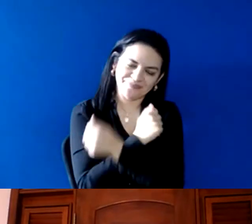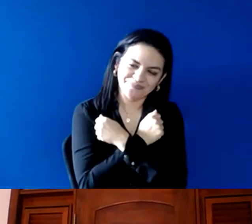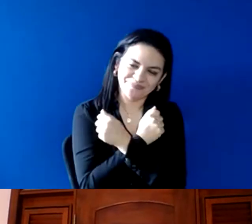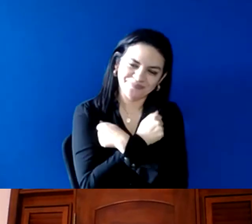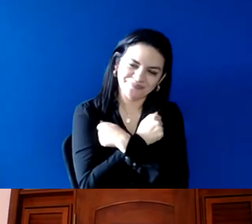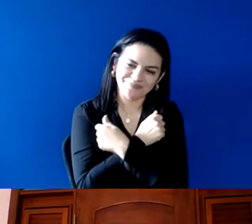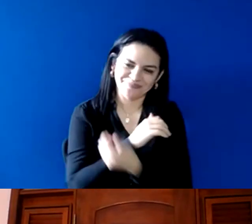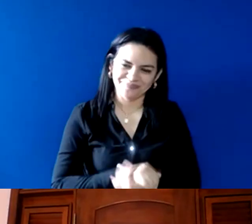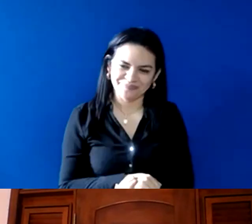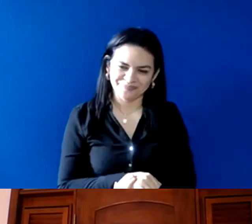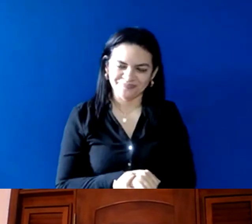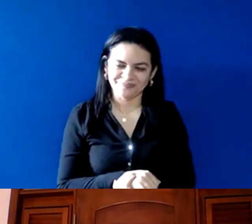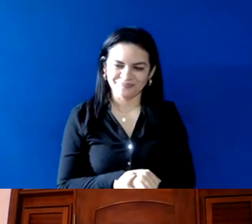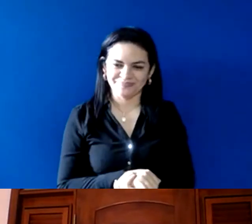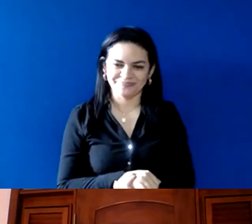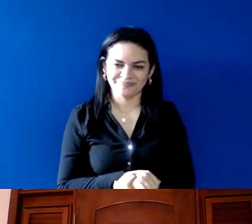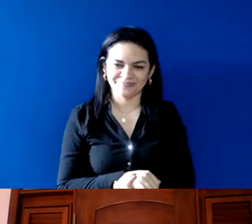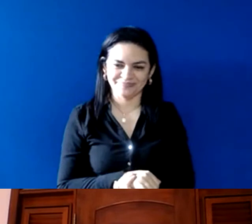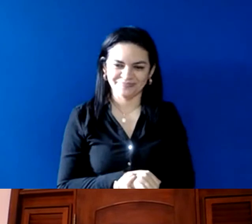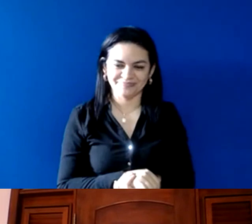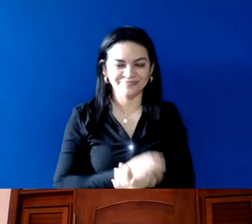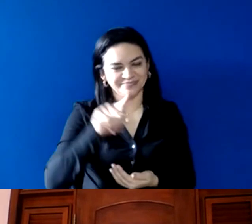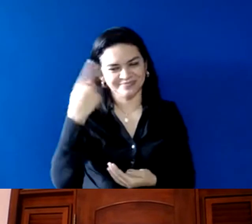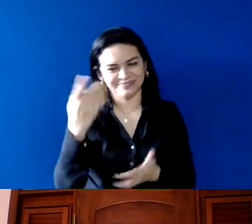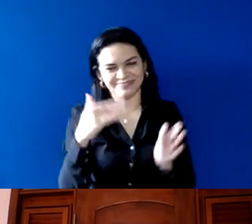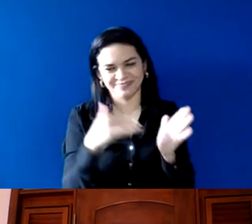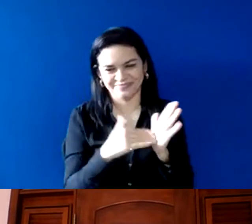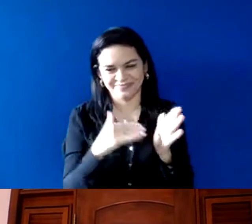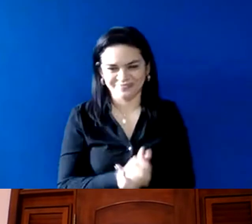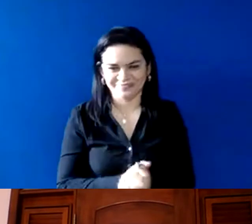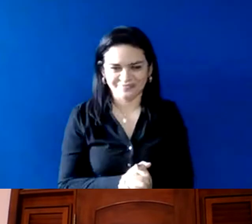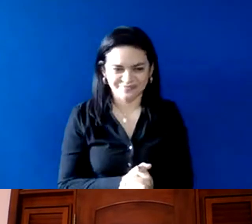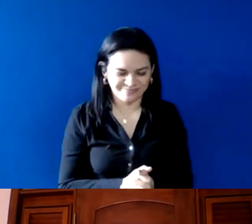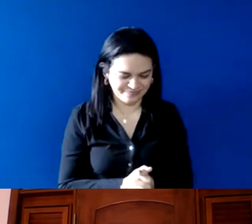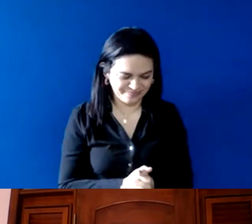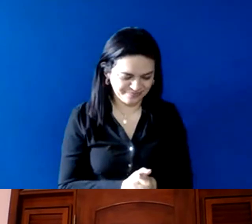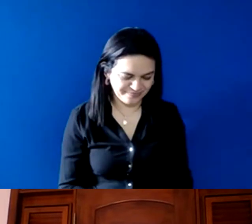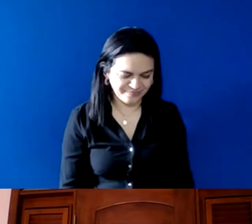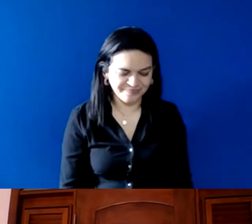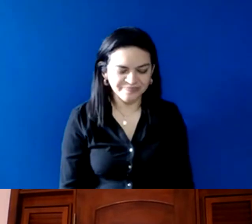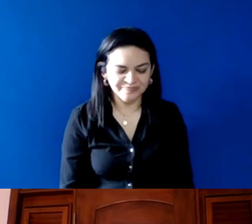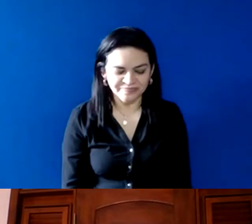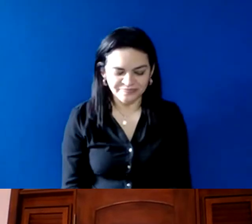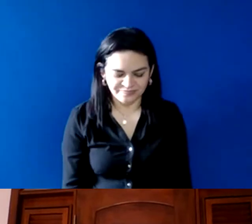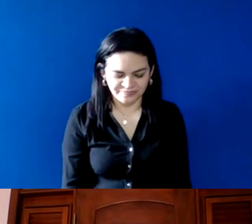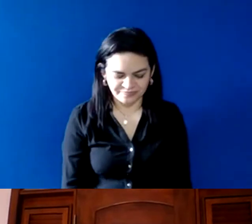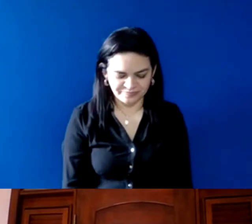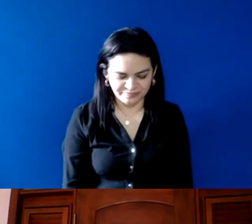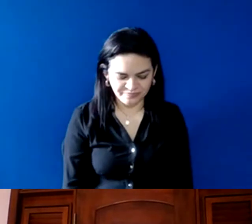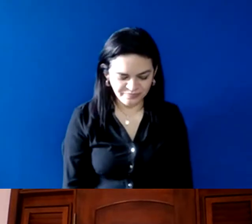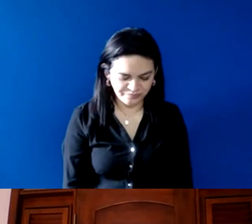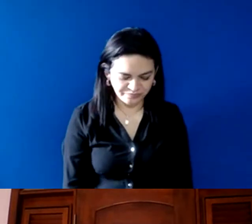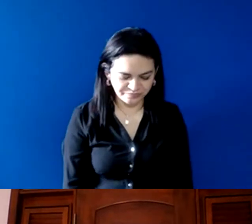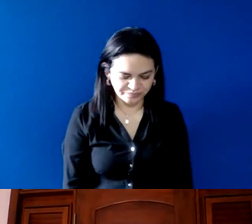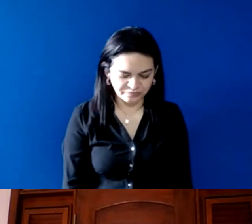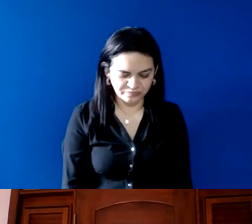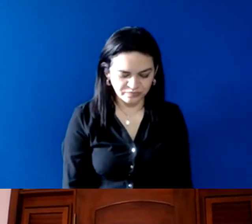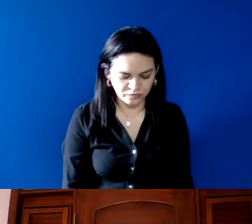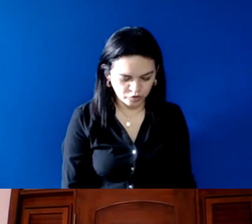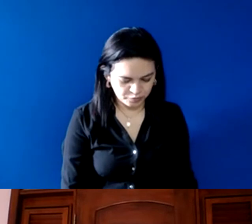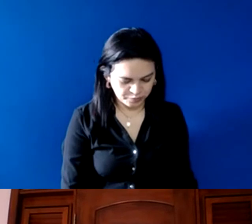abraço, né, e até mais. Nós agradecemos também,